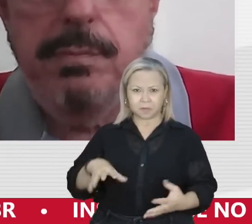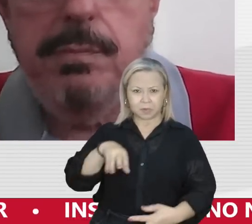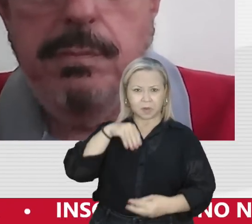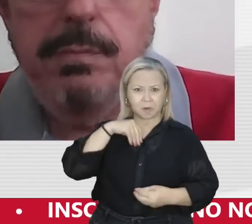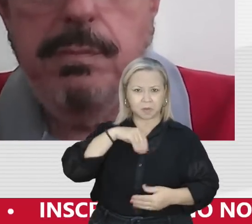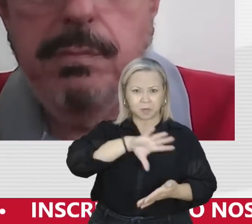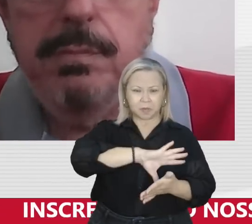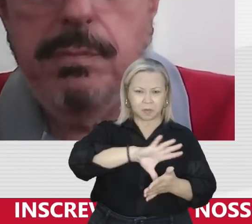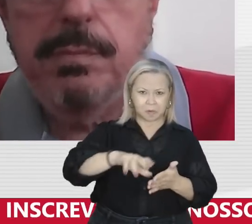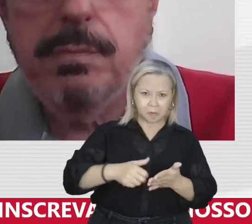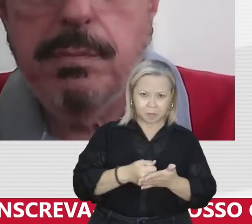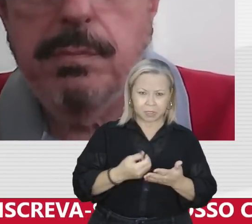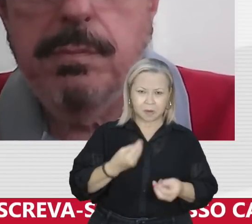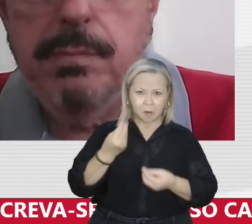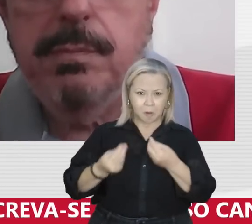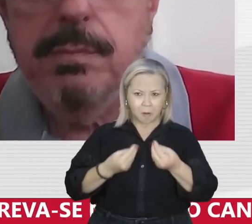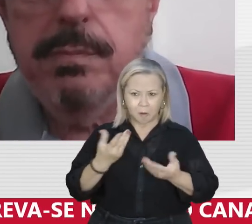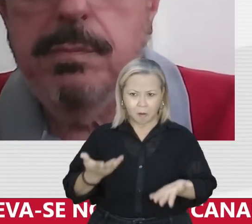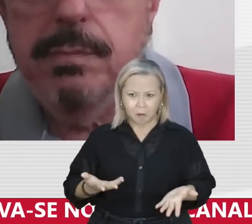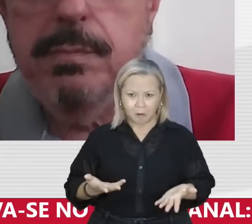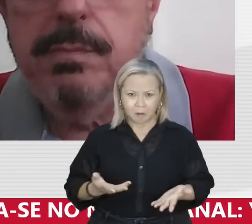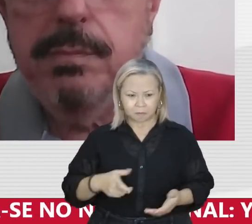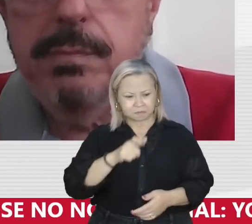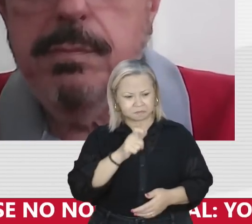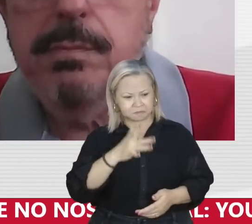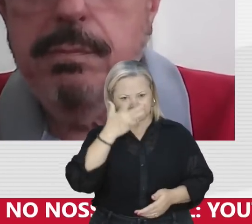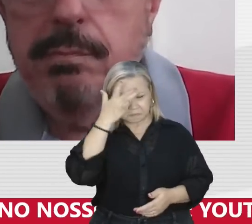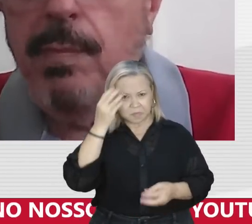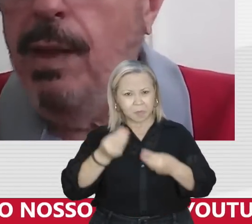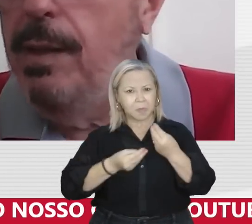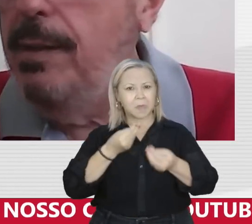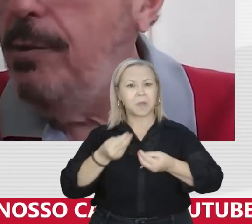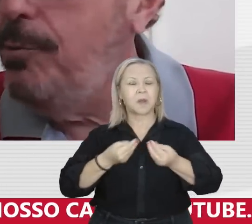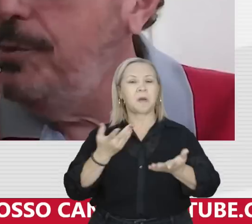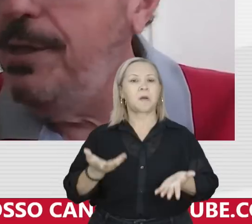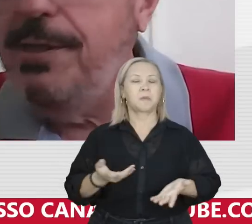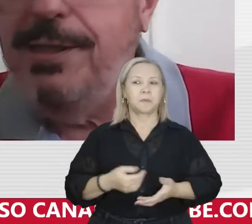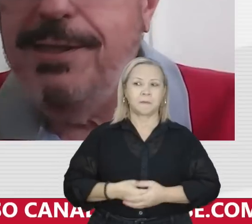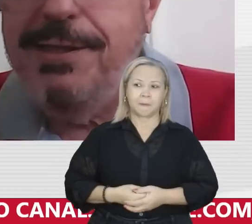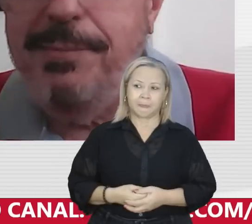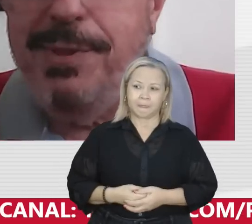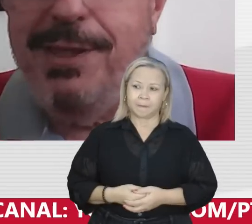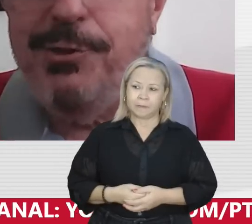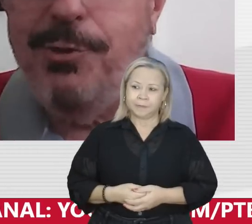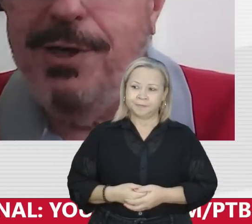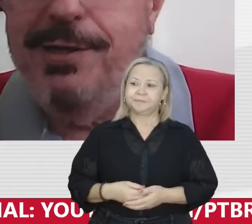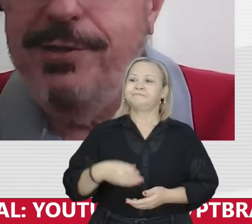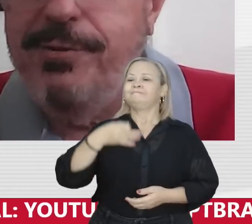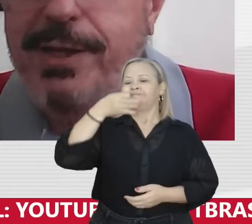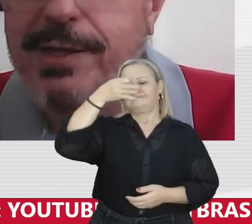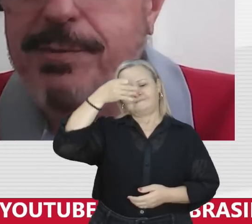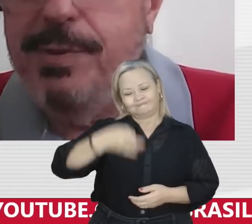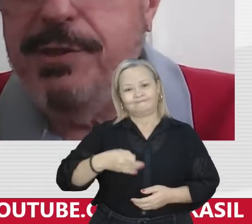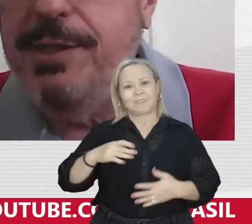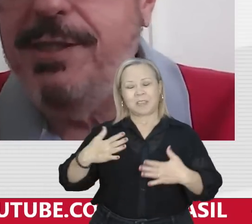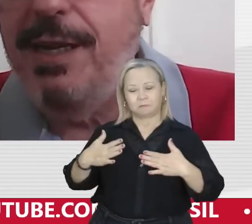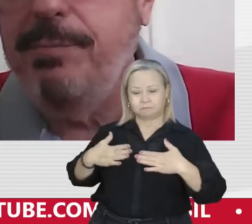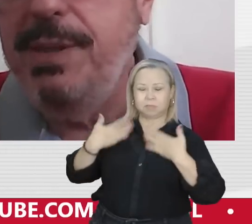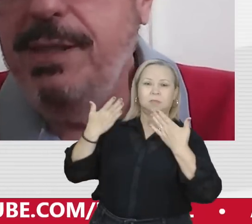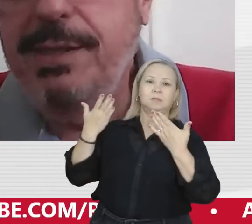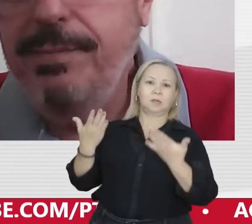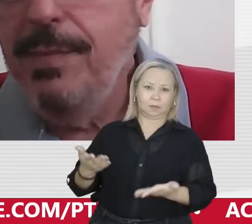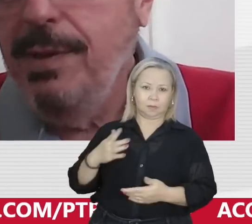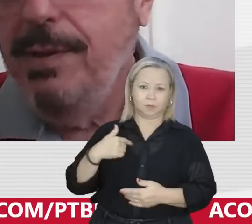eu achei uma coisa assim, estamos no clube de campo, né? Não, com certeza sempre é chocante, né? A